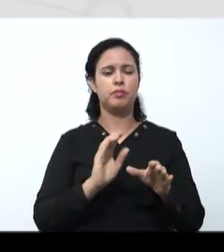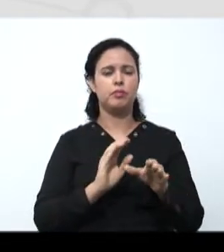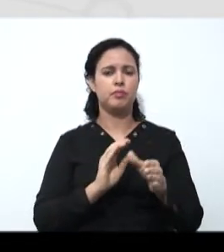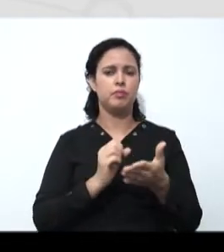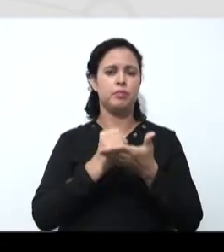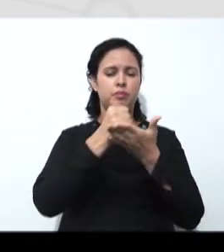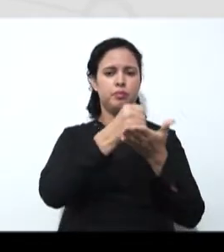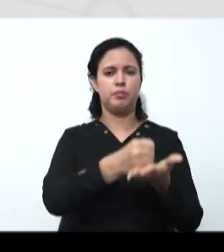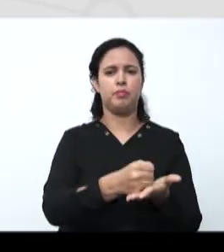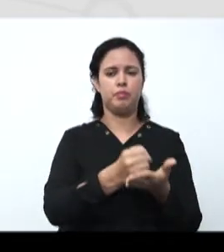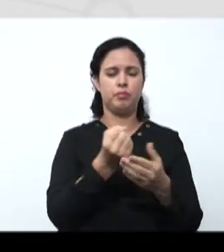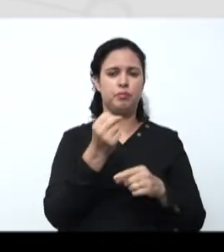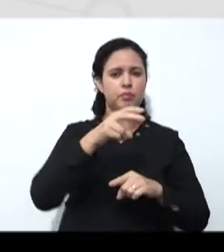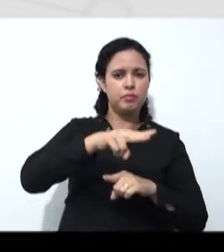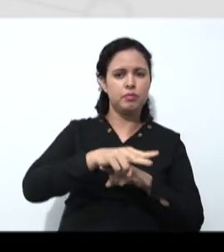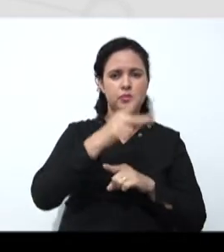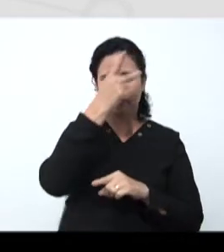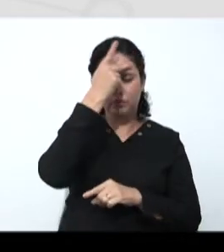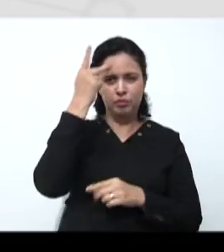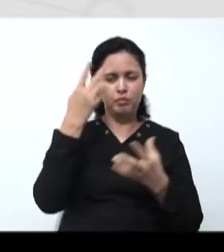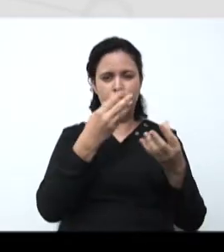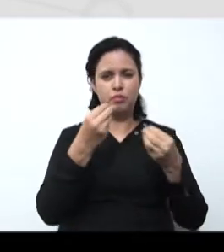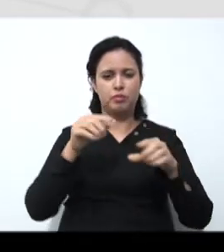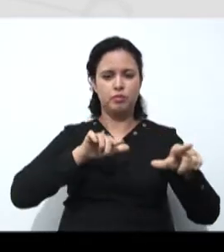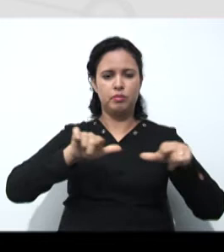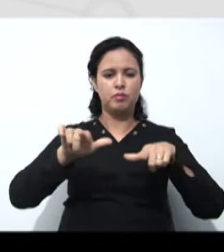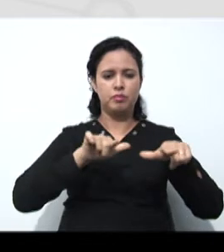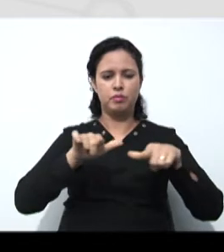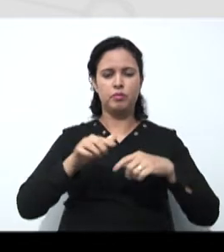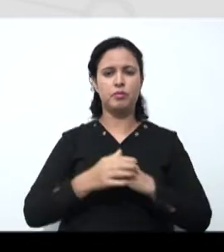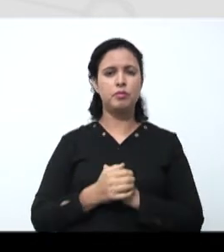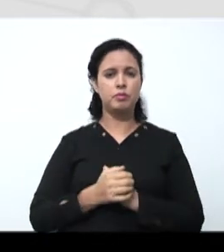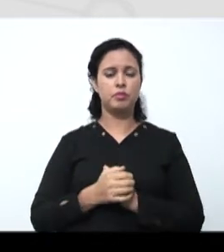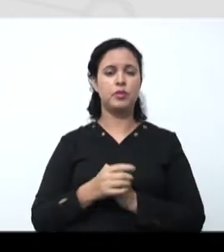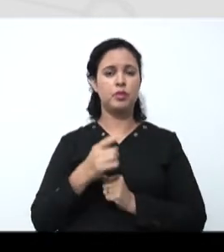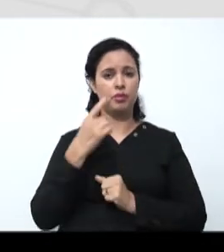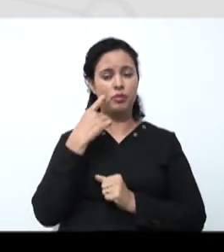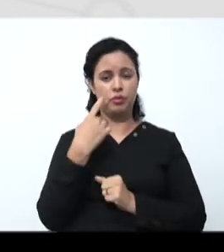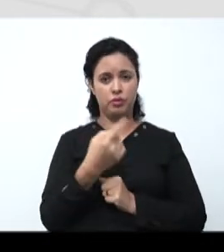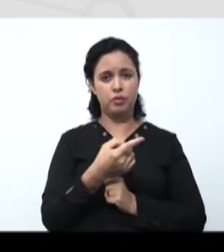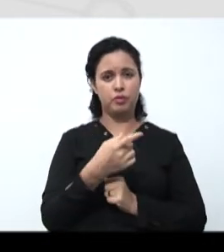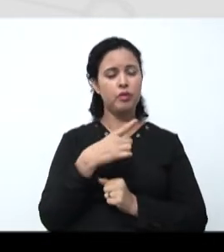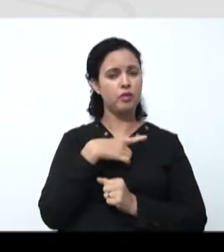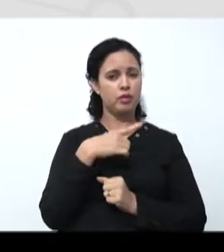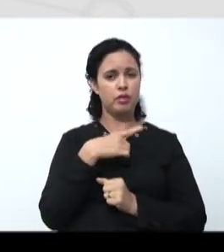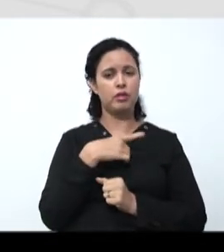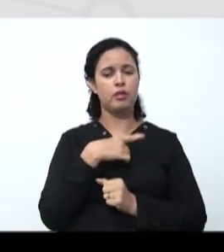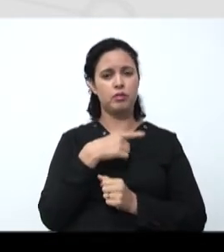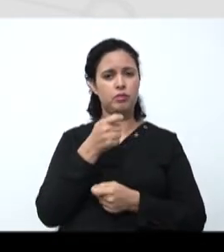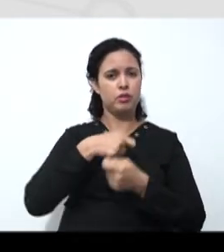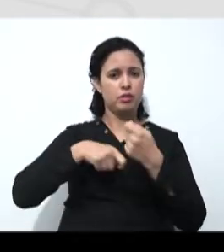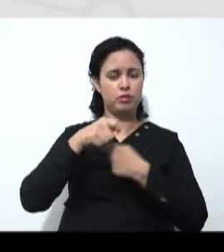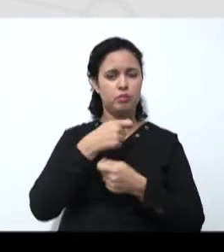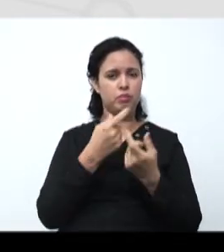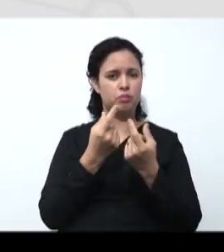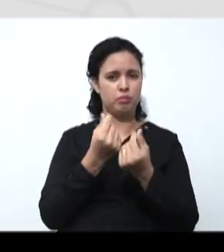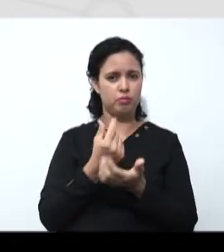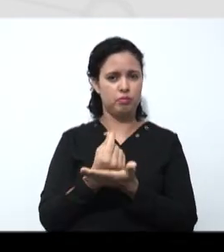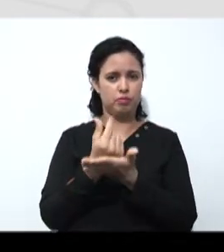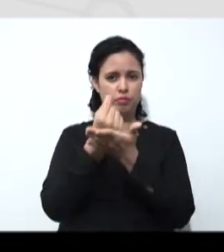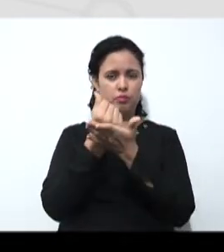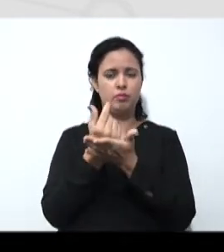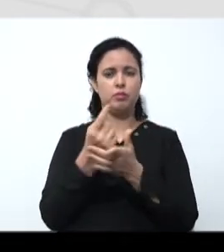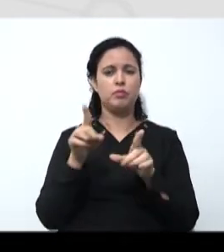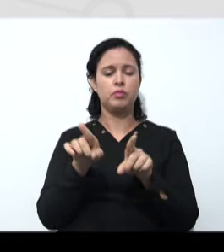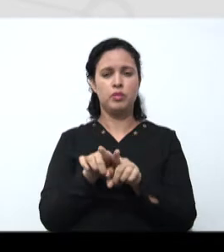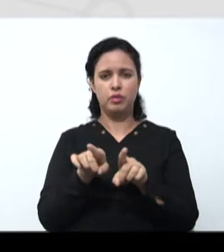de trabalho, melhorando aí a vida de muitos. Veja então que ele tem um negócio lucrativo, né, Samuel?